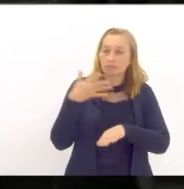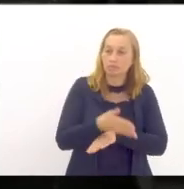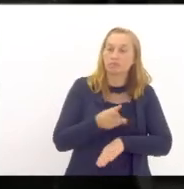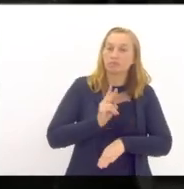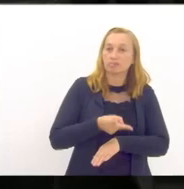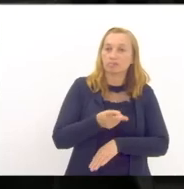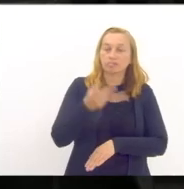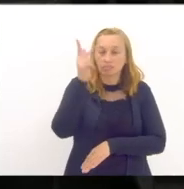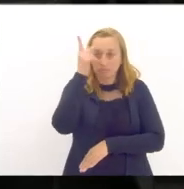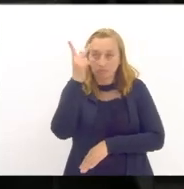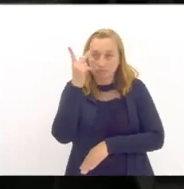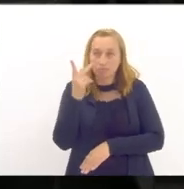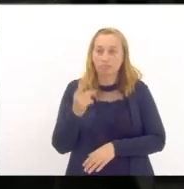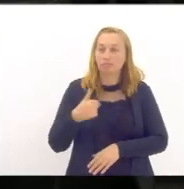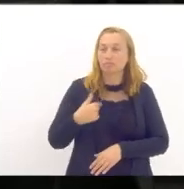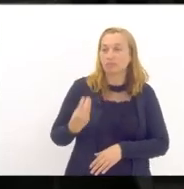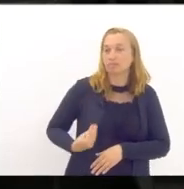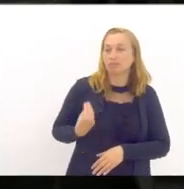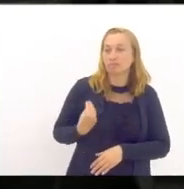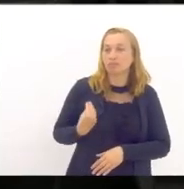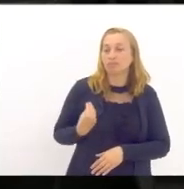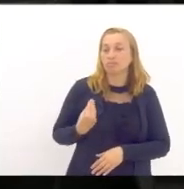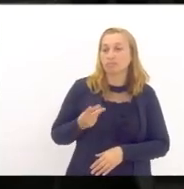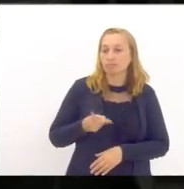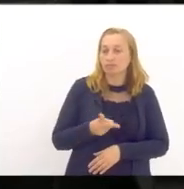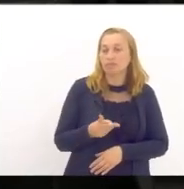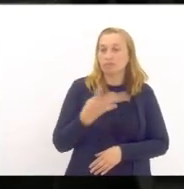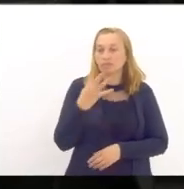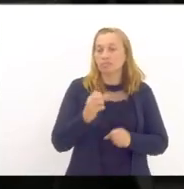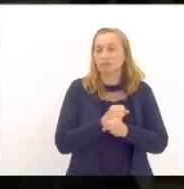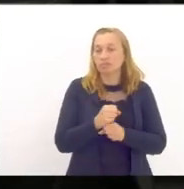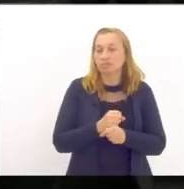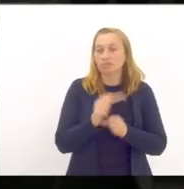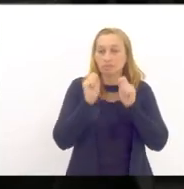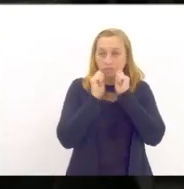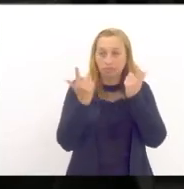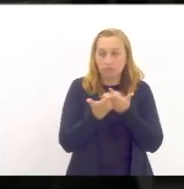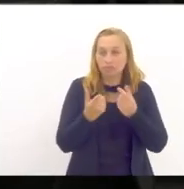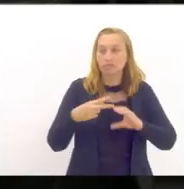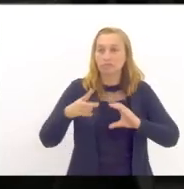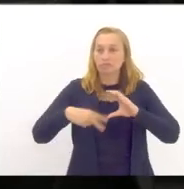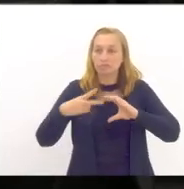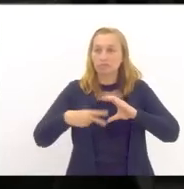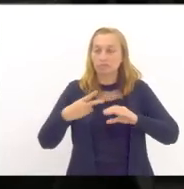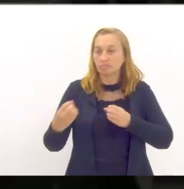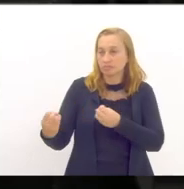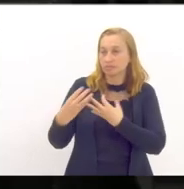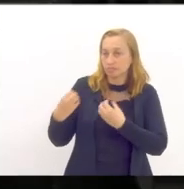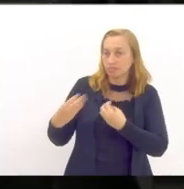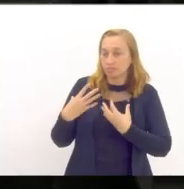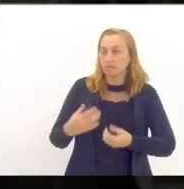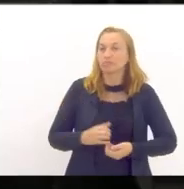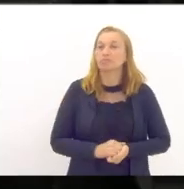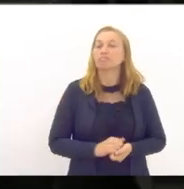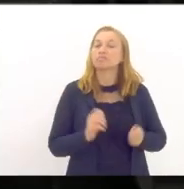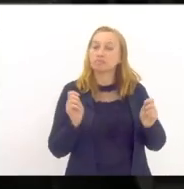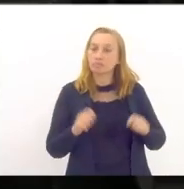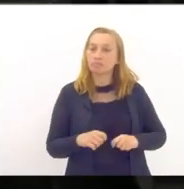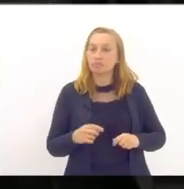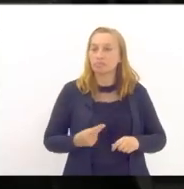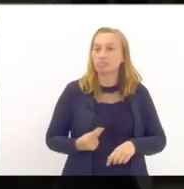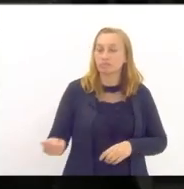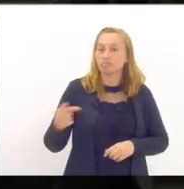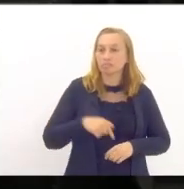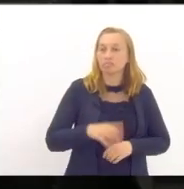sempre lembro o quanto a minha presença constante nesses 4 anos da Alerj e da Câmara me ensinaram. Impossível sair daqui